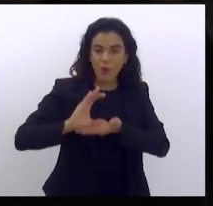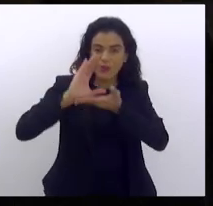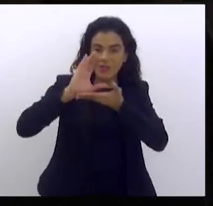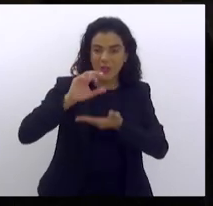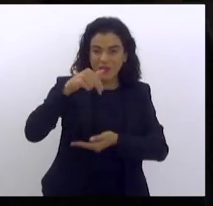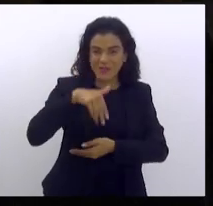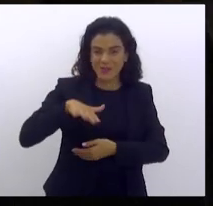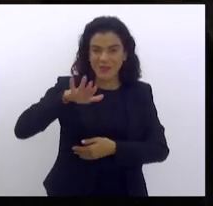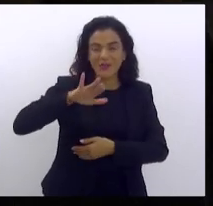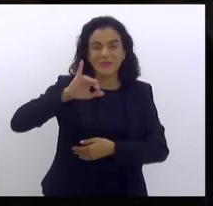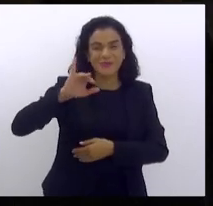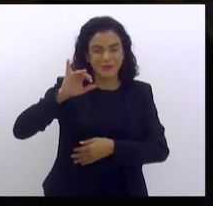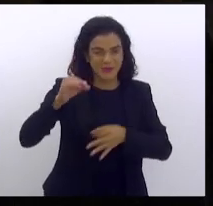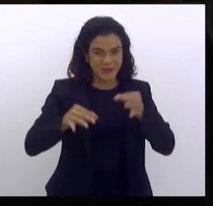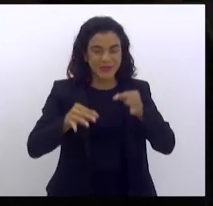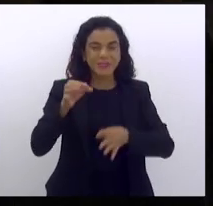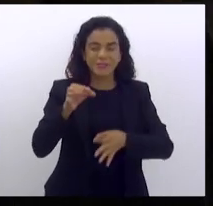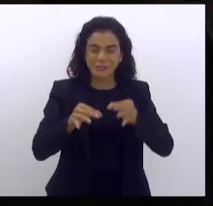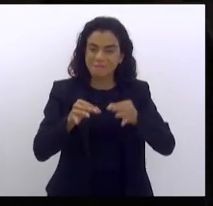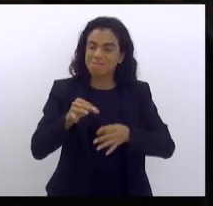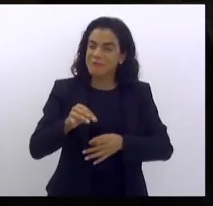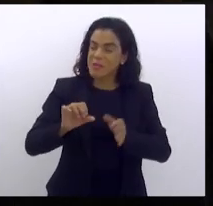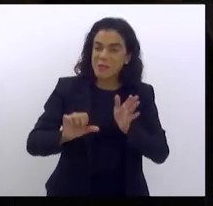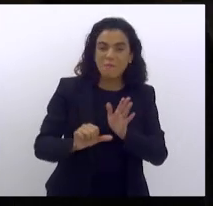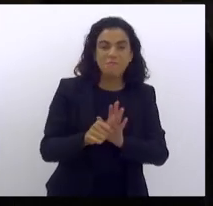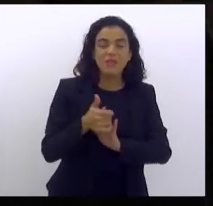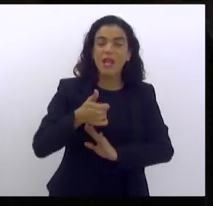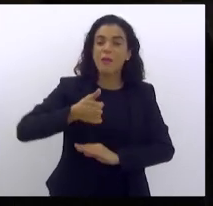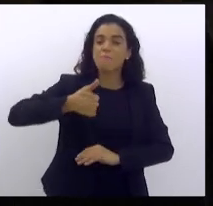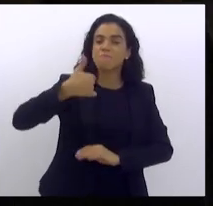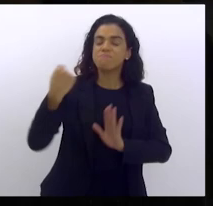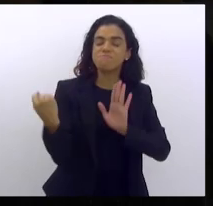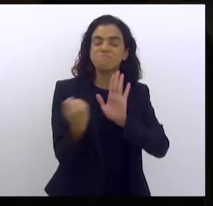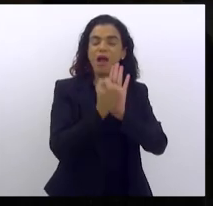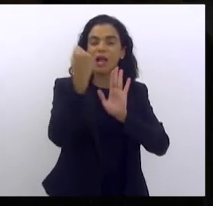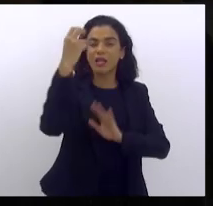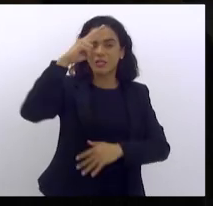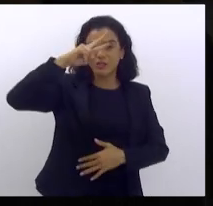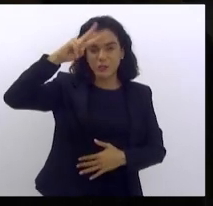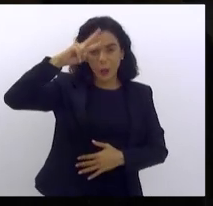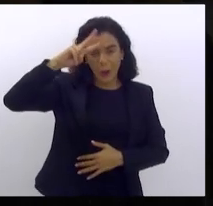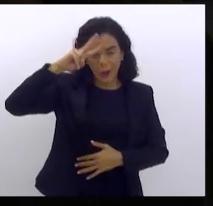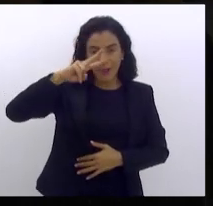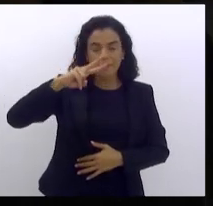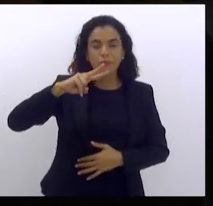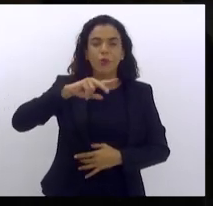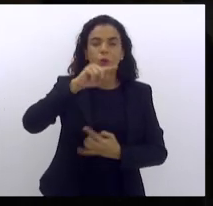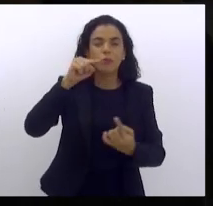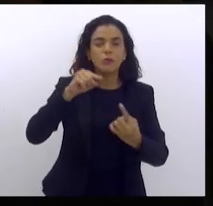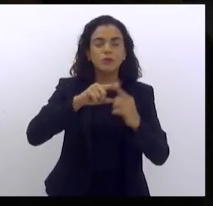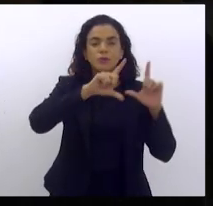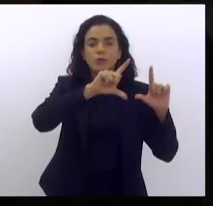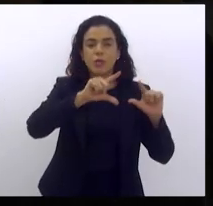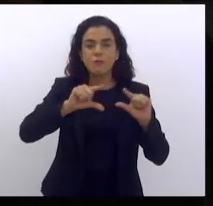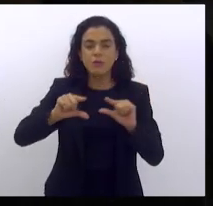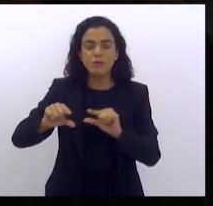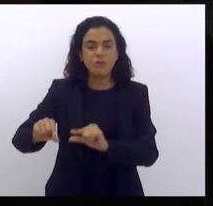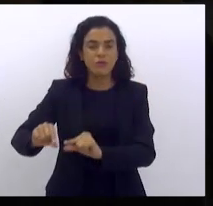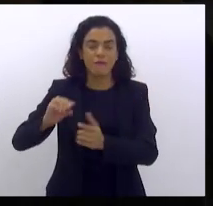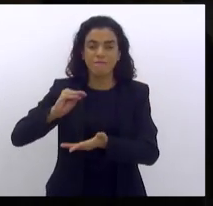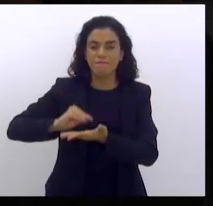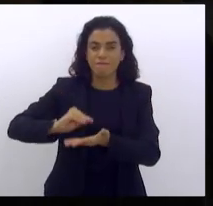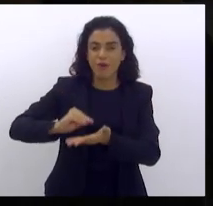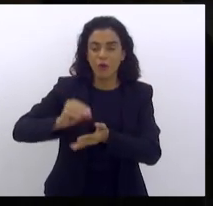O Parlamento Fluminense estará na vanguarda para minimizar as